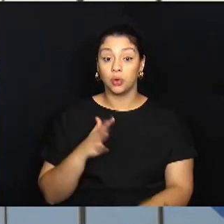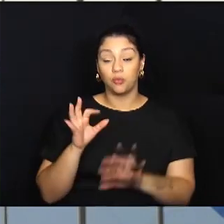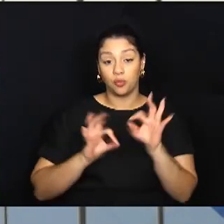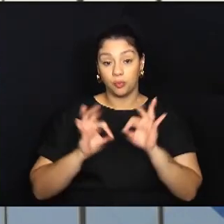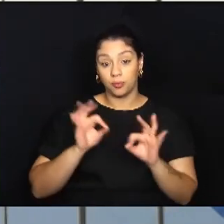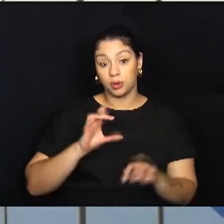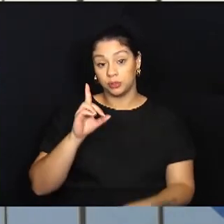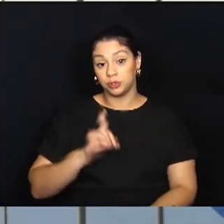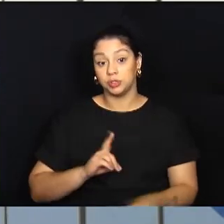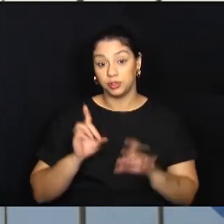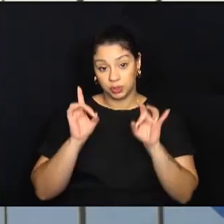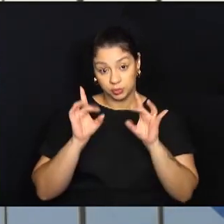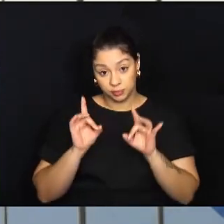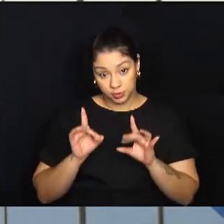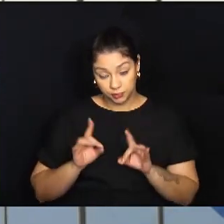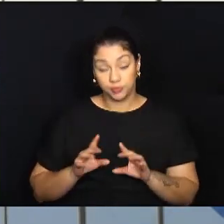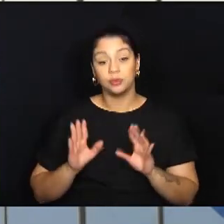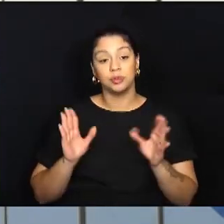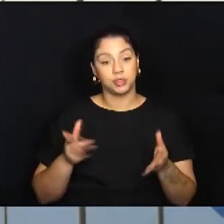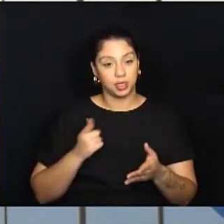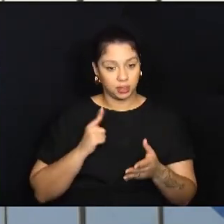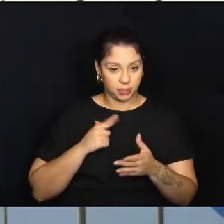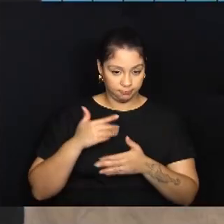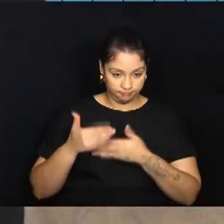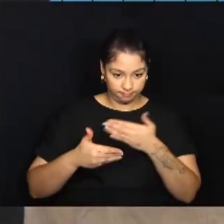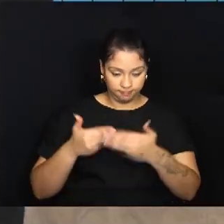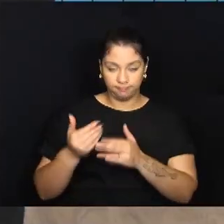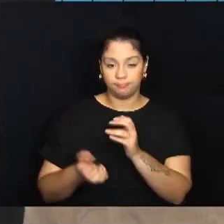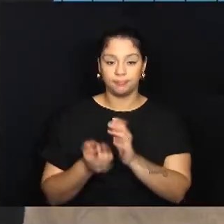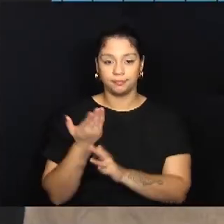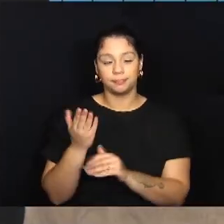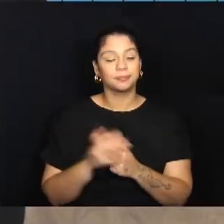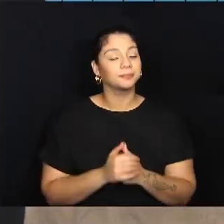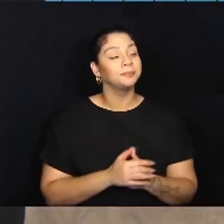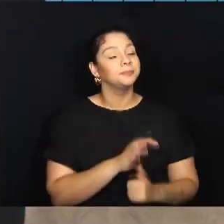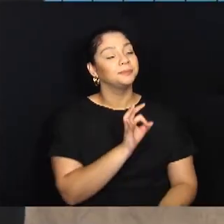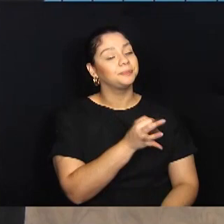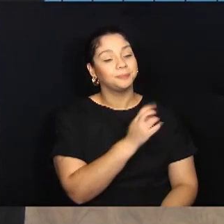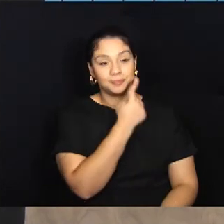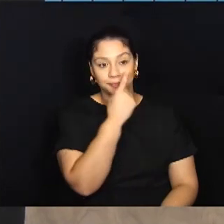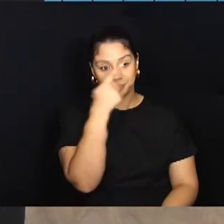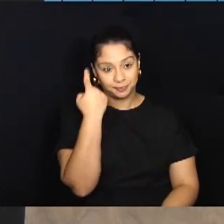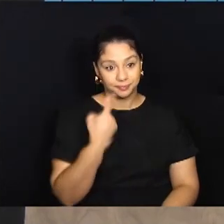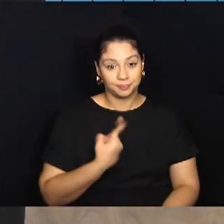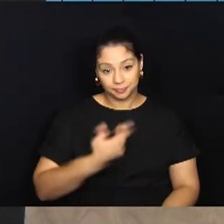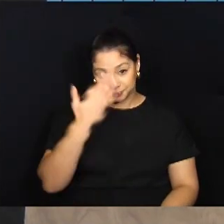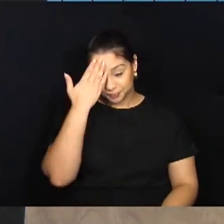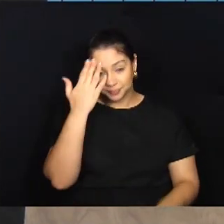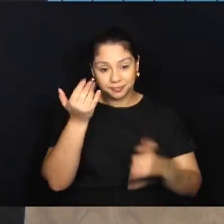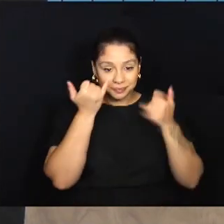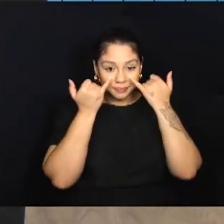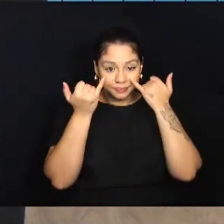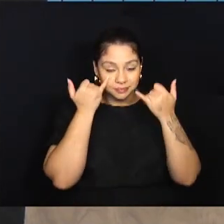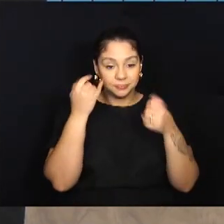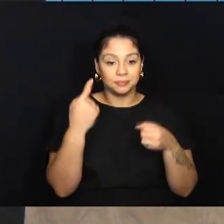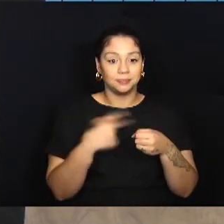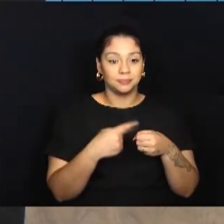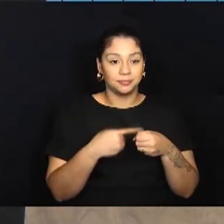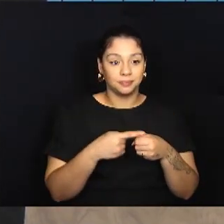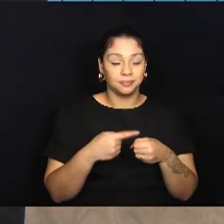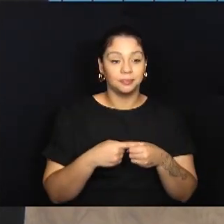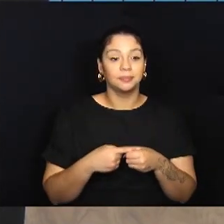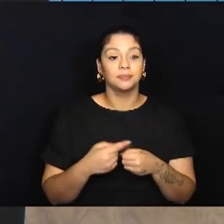diretor específico que já está em andamento. Tá certo, Mirna Abreu, muito obrigado, primeiro pelas notícias da metrópole